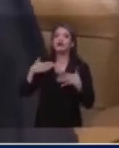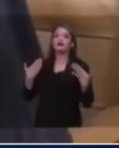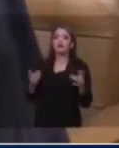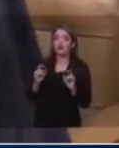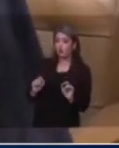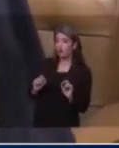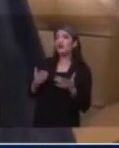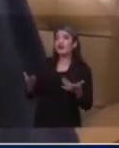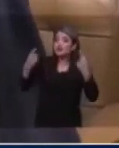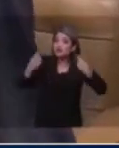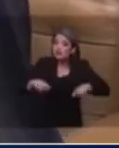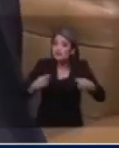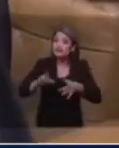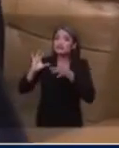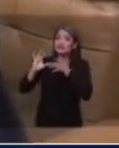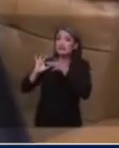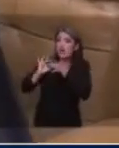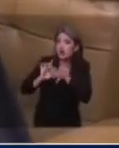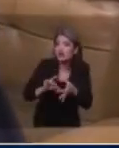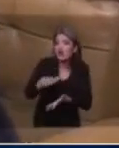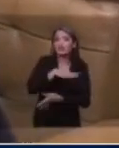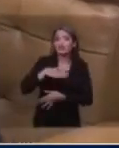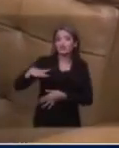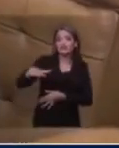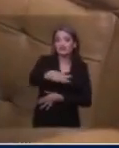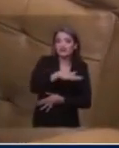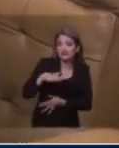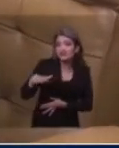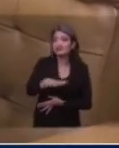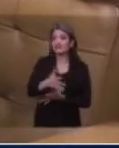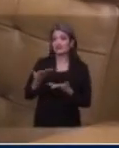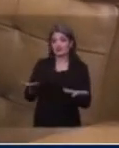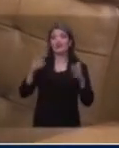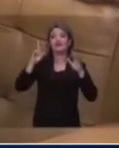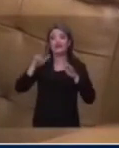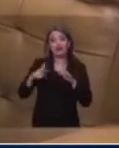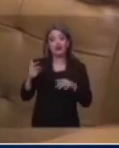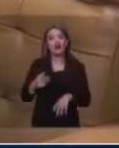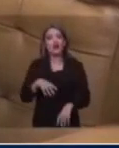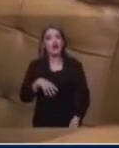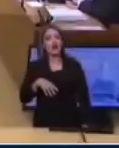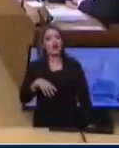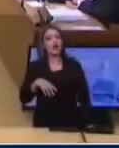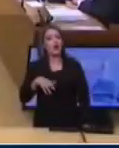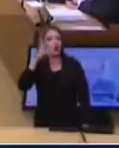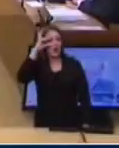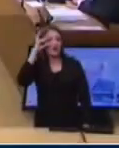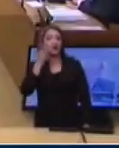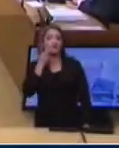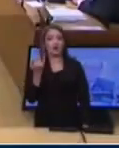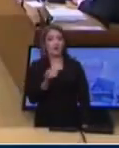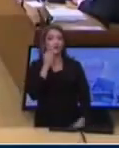que ele falou pouco antes do Alexandre de Moraes, se manifestar. Que o que ele quis dizer foi isso. Ele